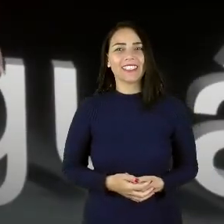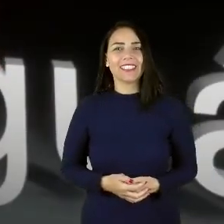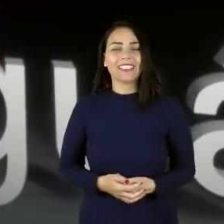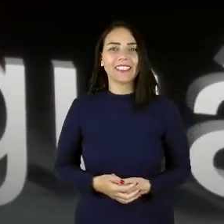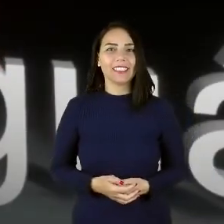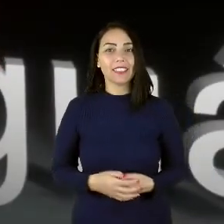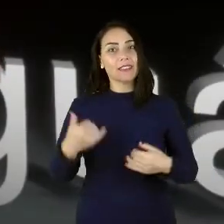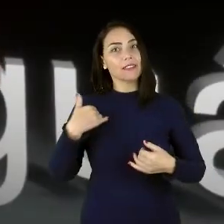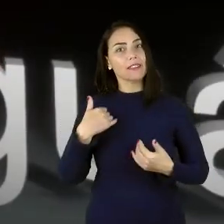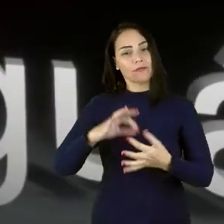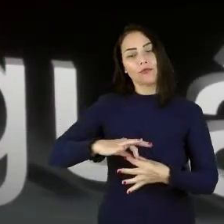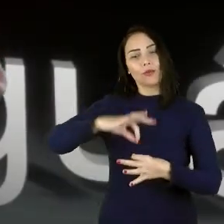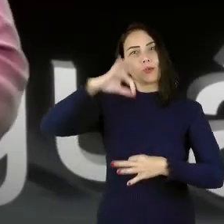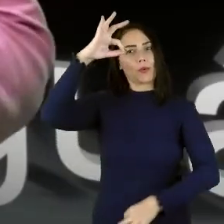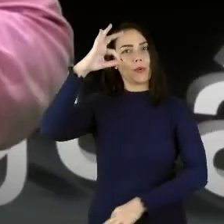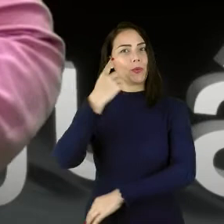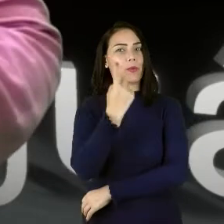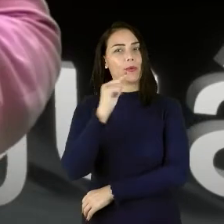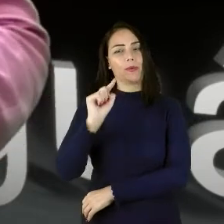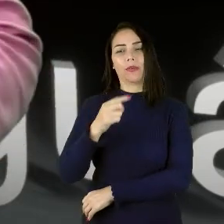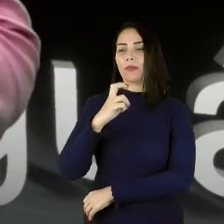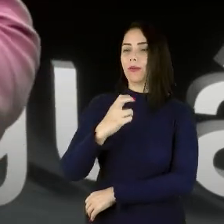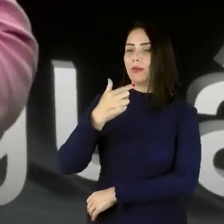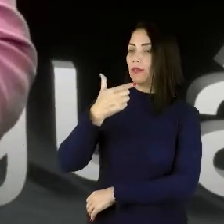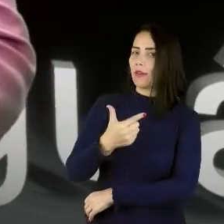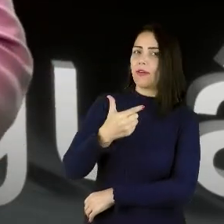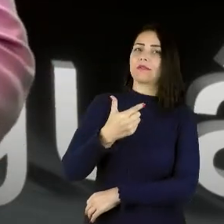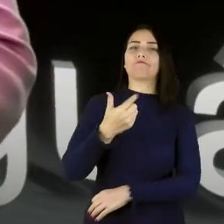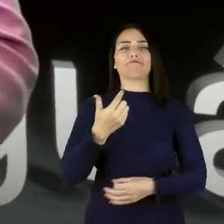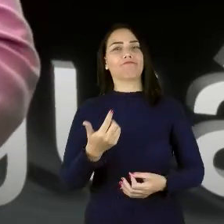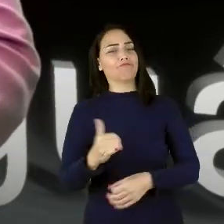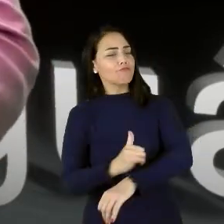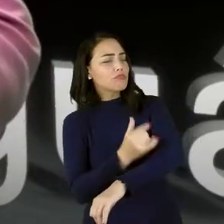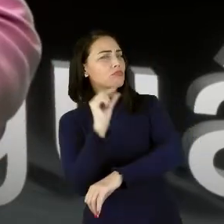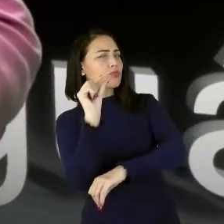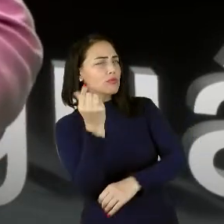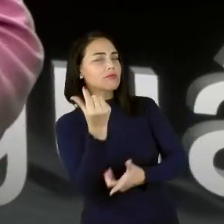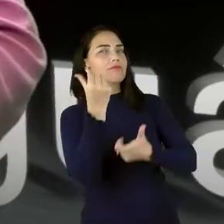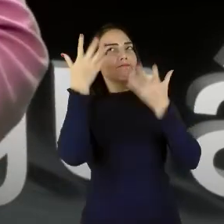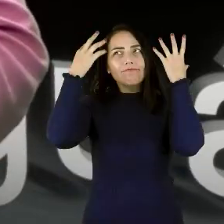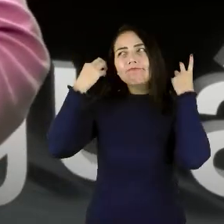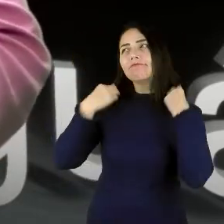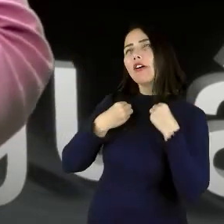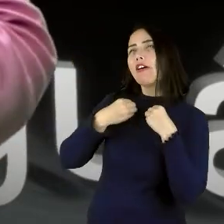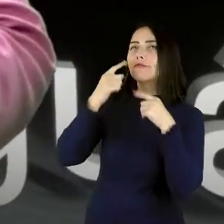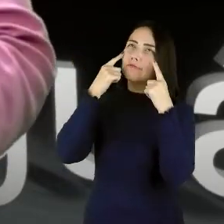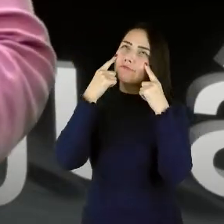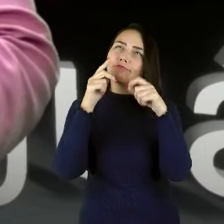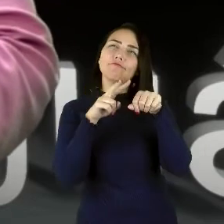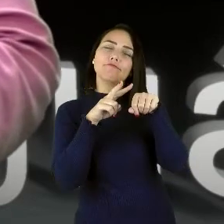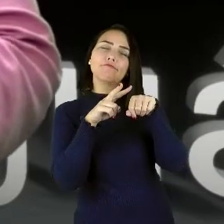1,52 de altura, acima do peso, cabelos e olhos castanhos e com algumas características